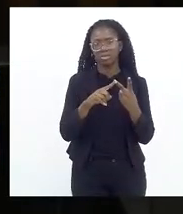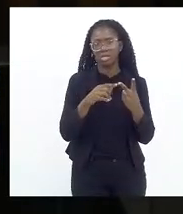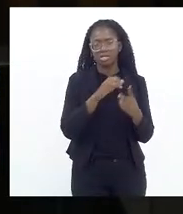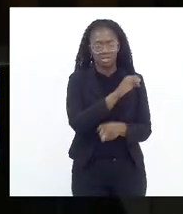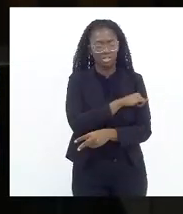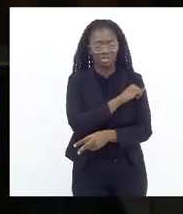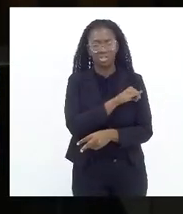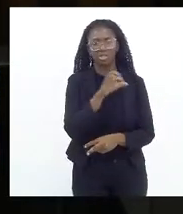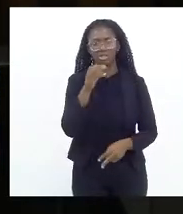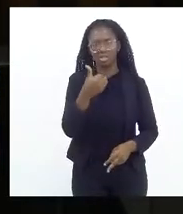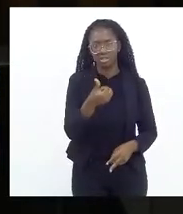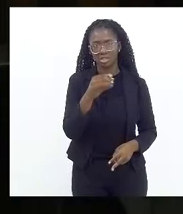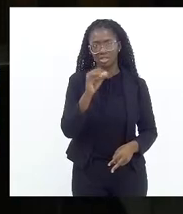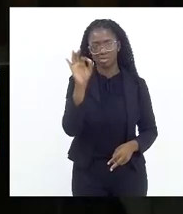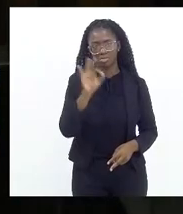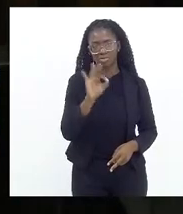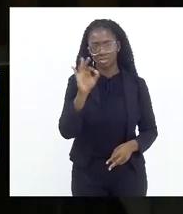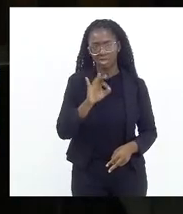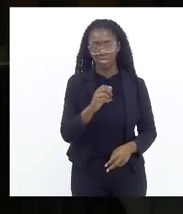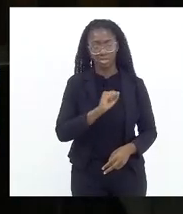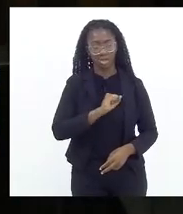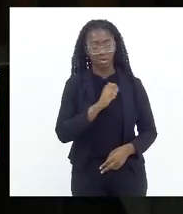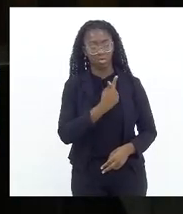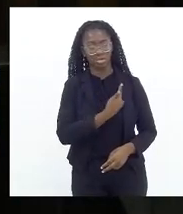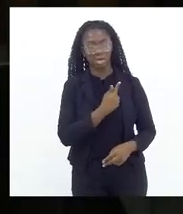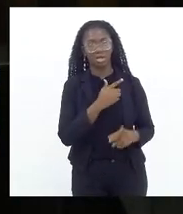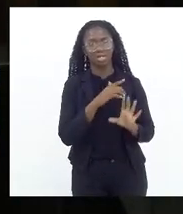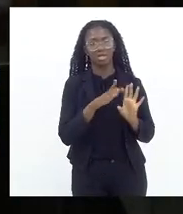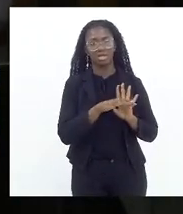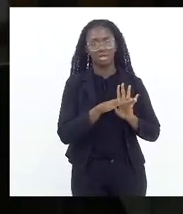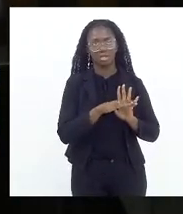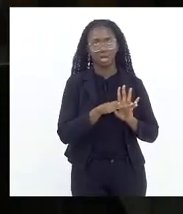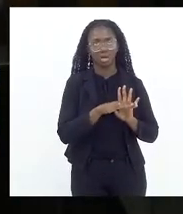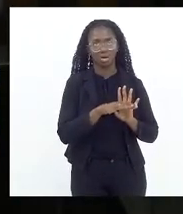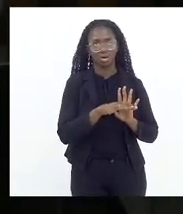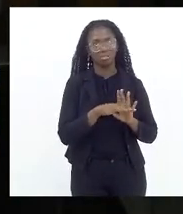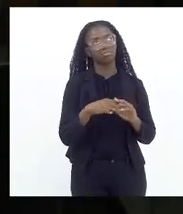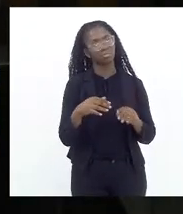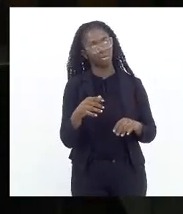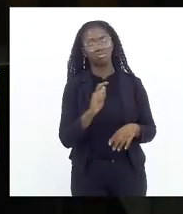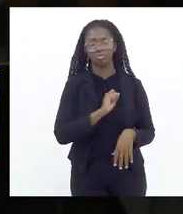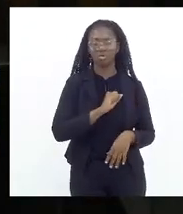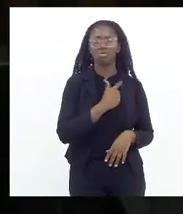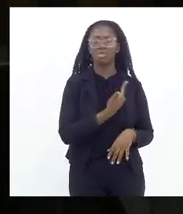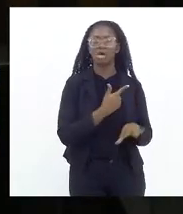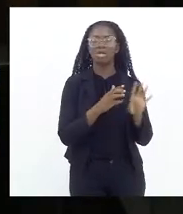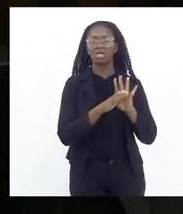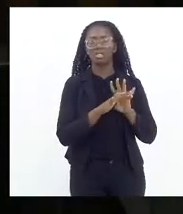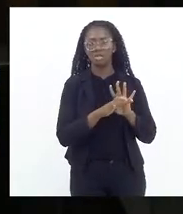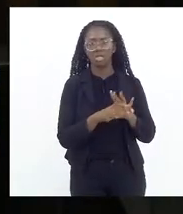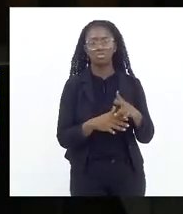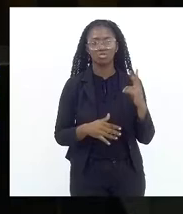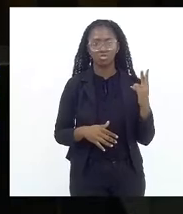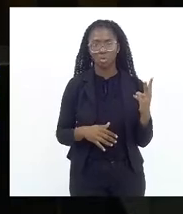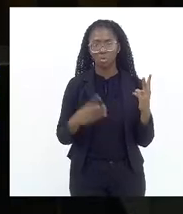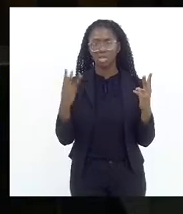60%. Caxias e São Gonçalo, ou melhor, São Gonçalo e Caxias, segunda e terceira maior